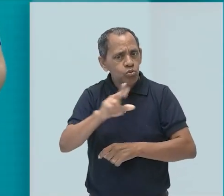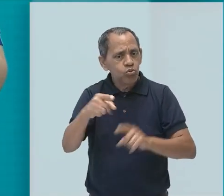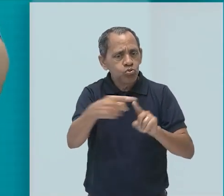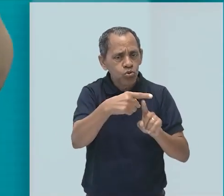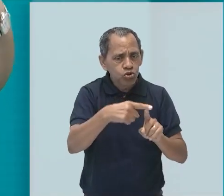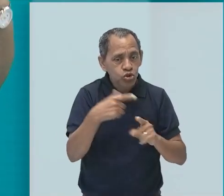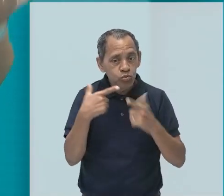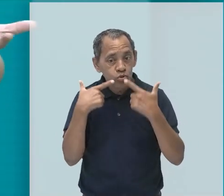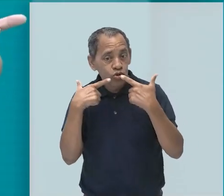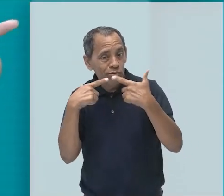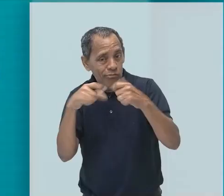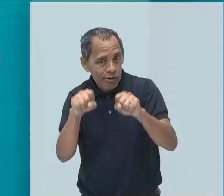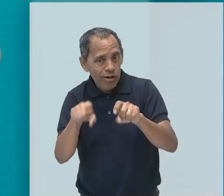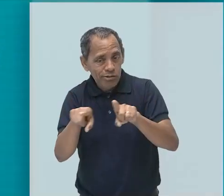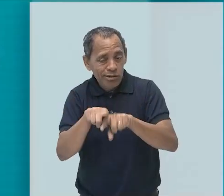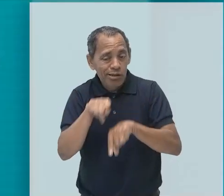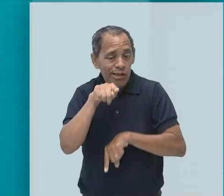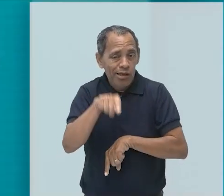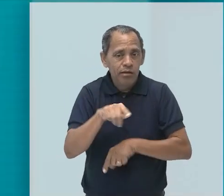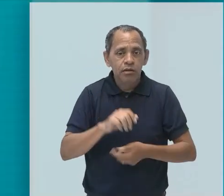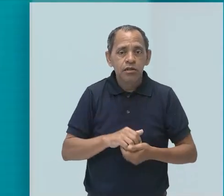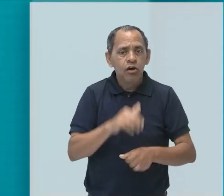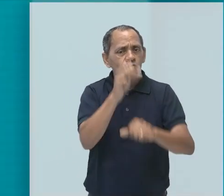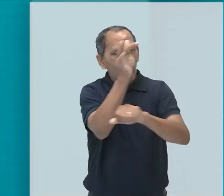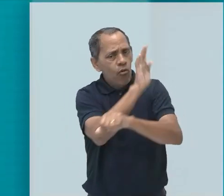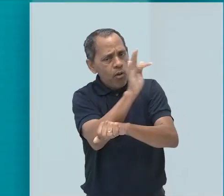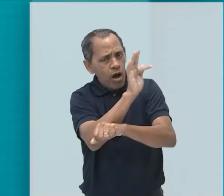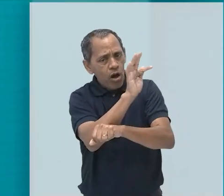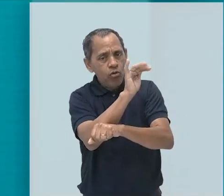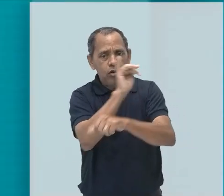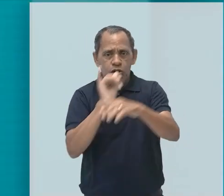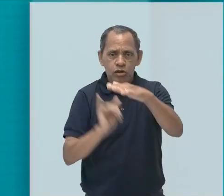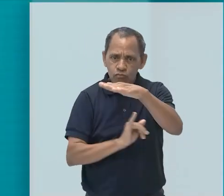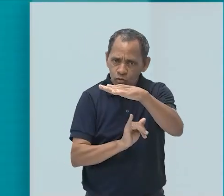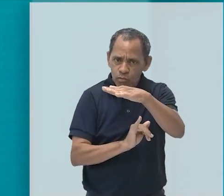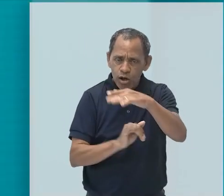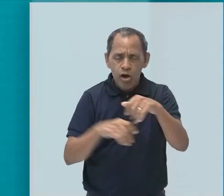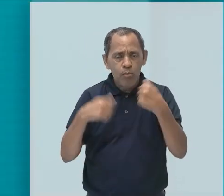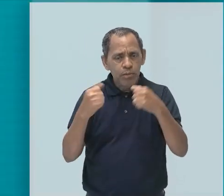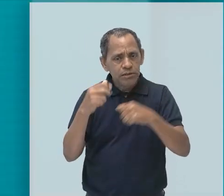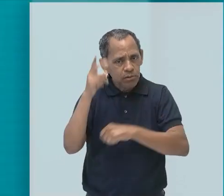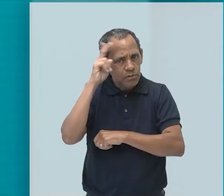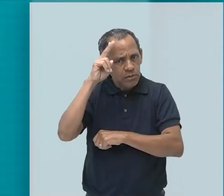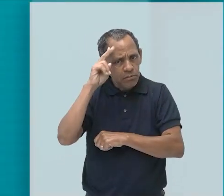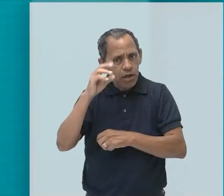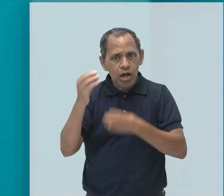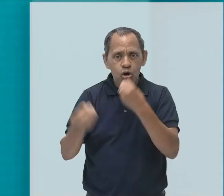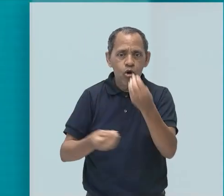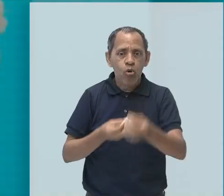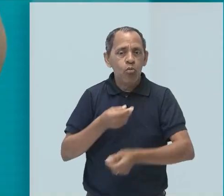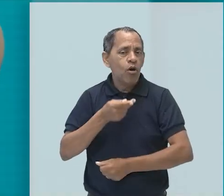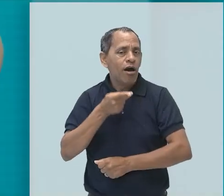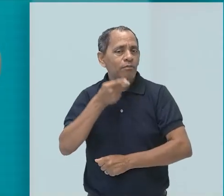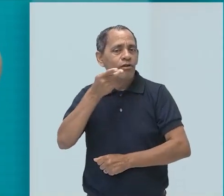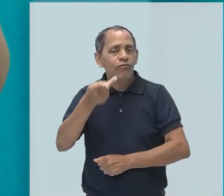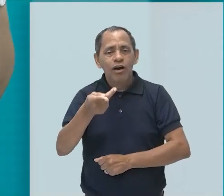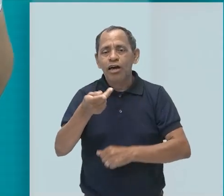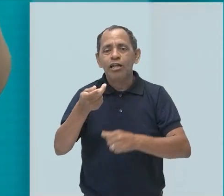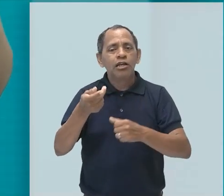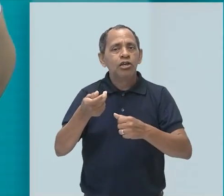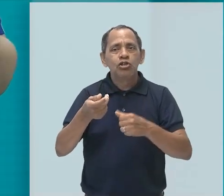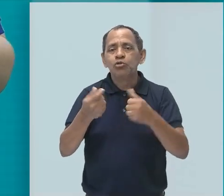mais formal na minha fala, na minha escrita. E se é mais informal, a mesma coisa. Mais informal na minha fala e na minha escrita.